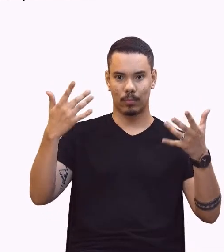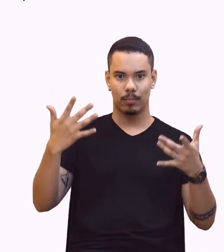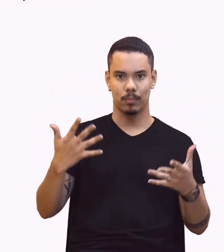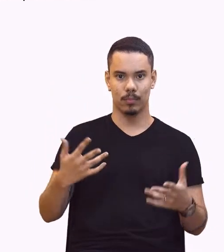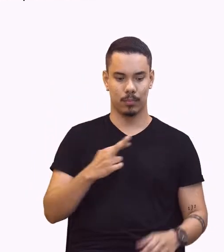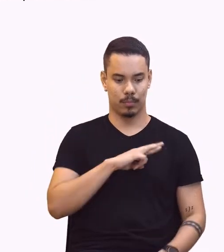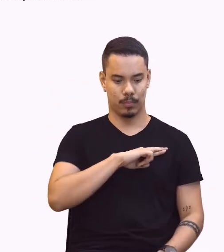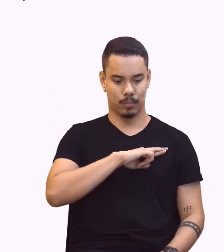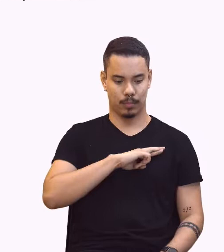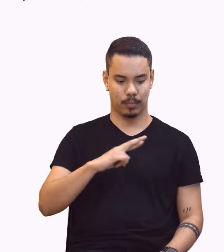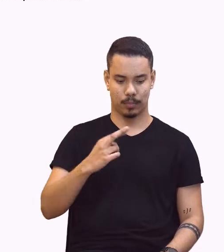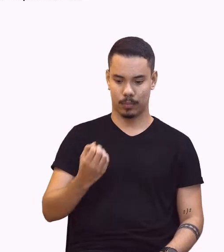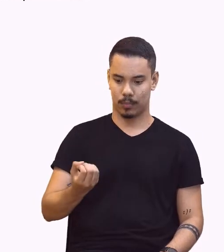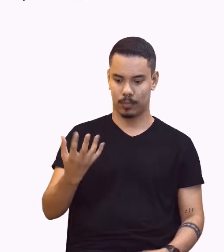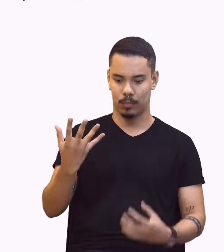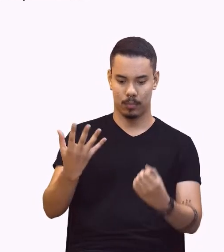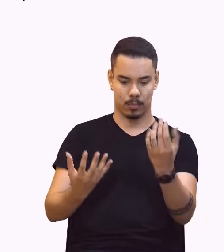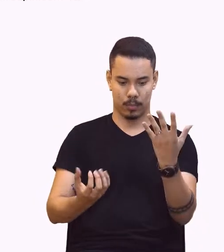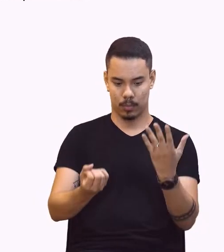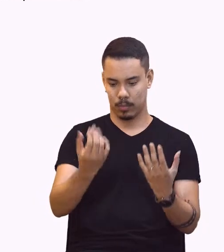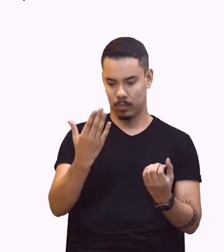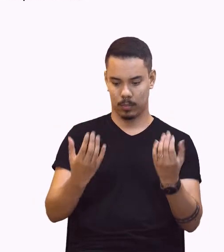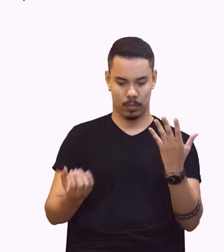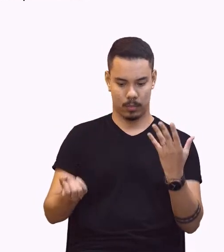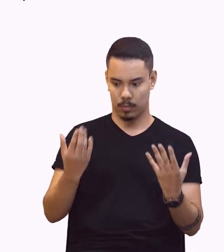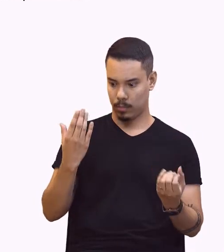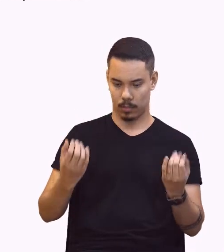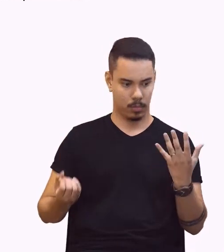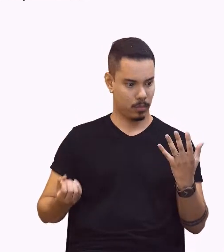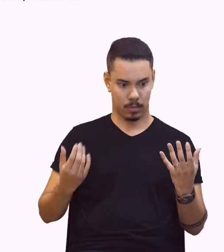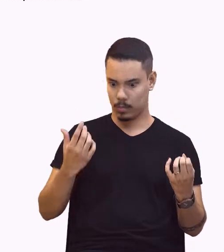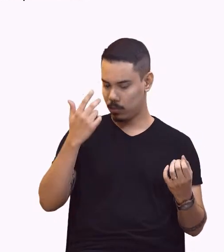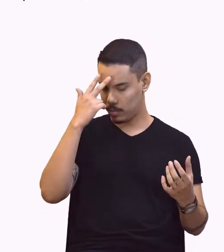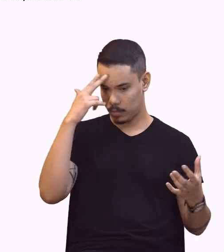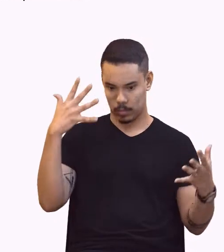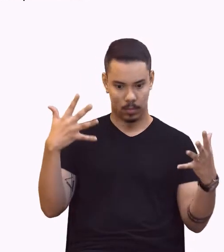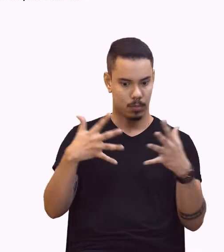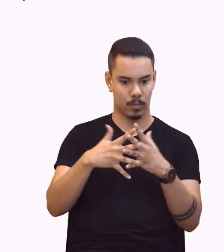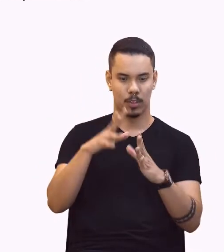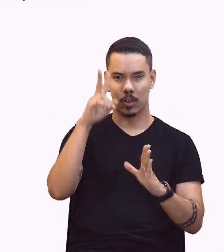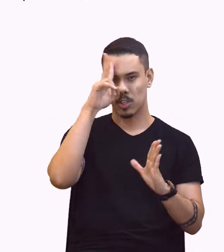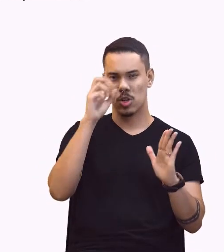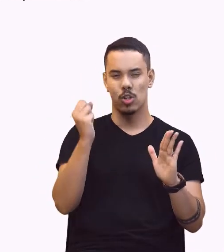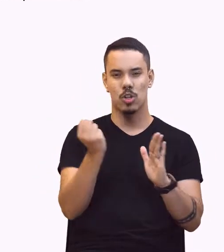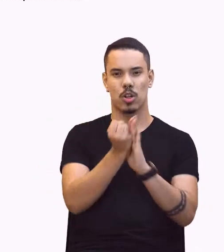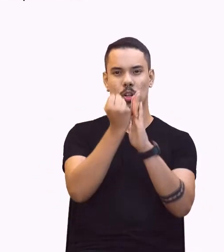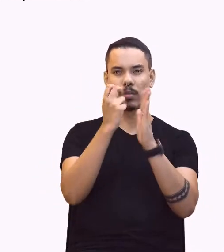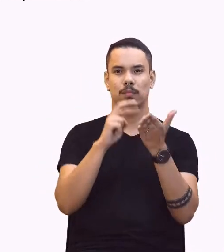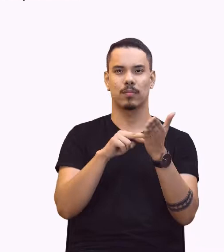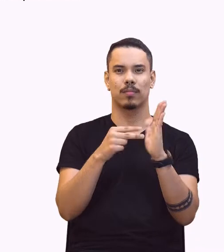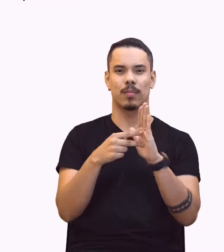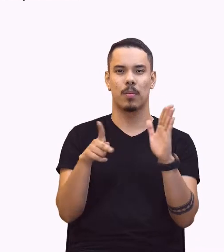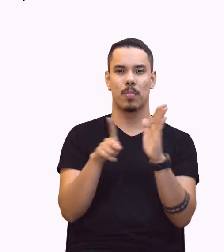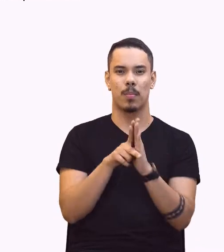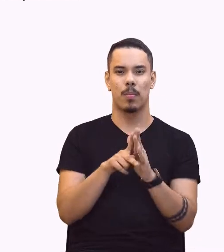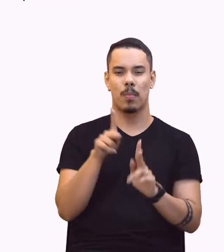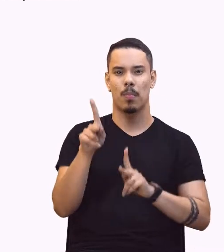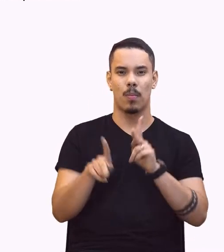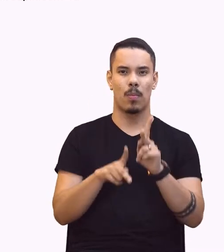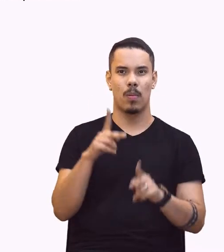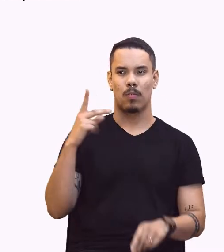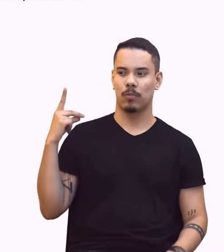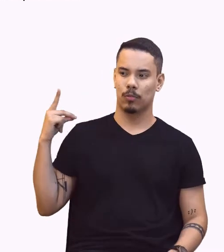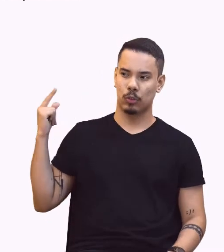religiões que, naquela situação histórica, eram religiões vindas de povos antigos que